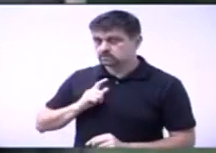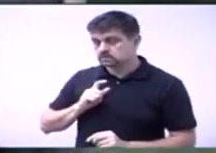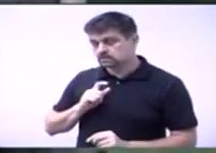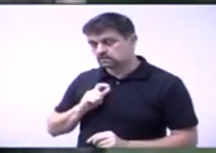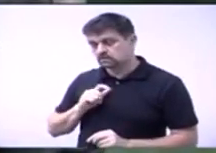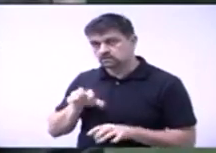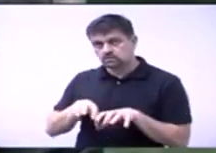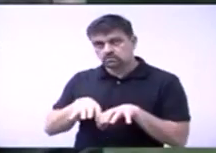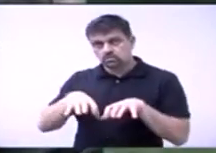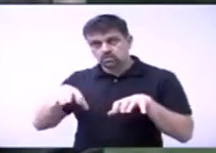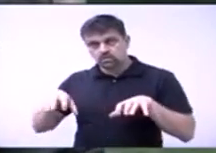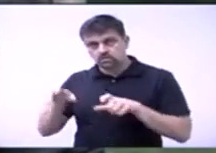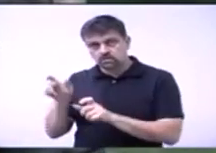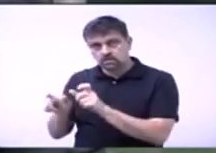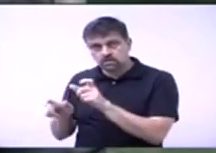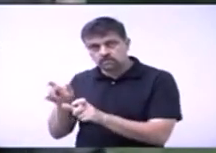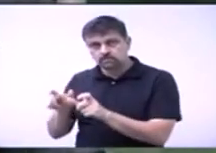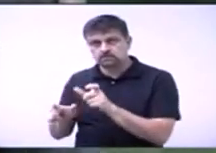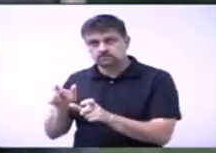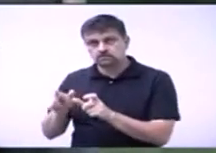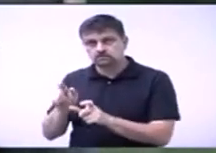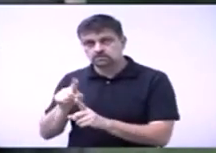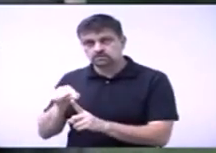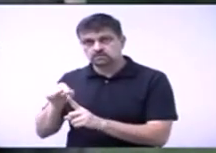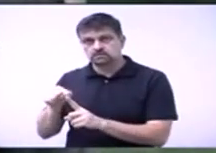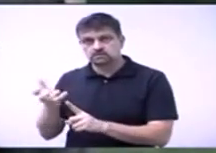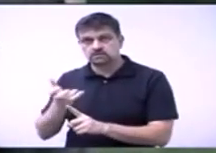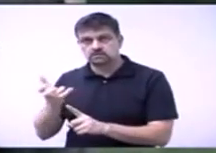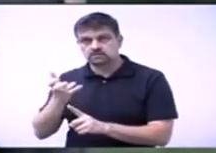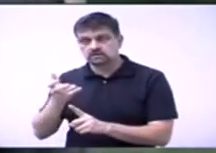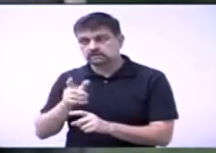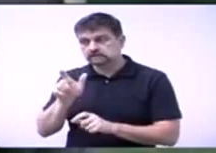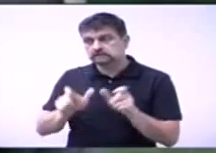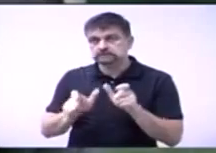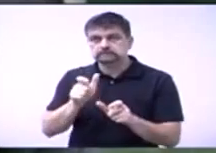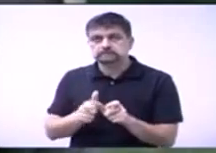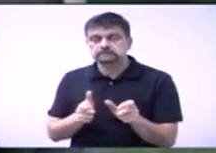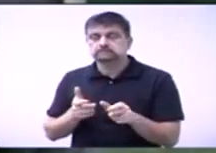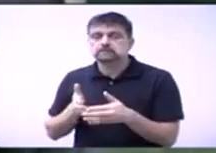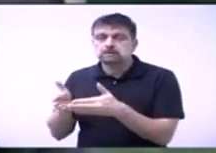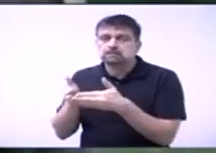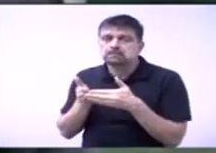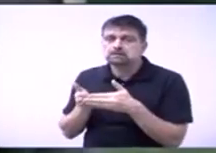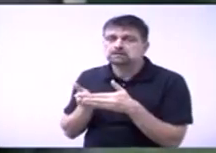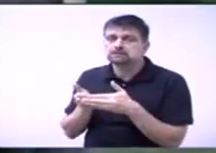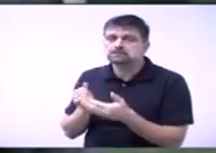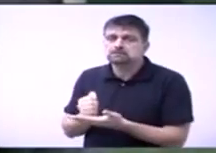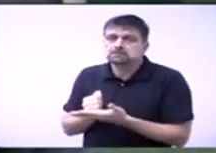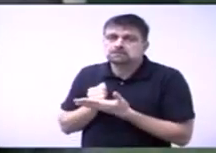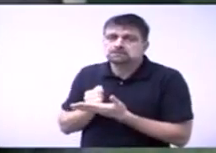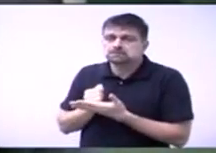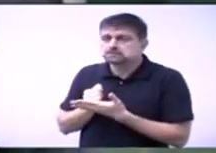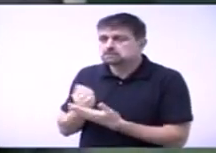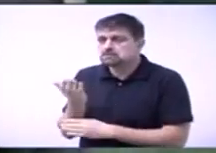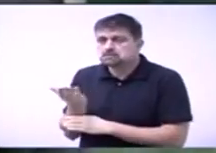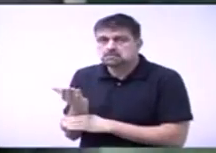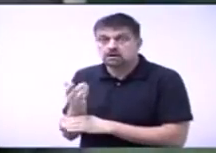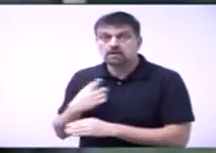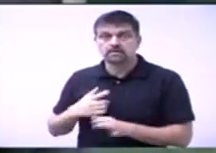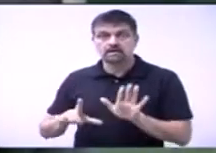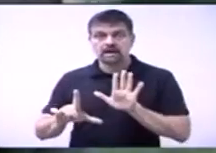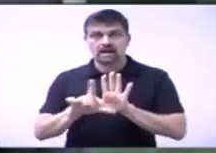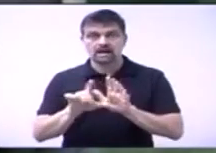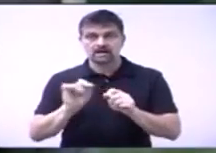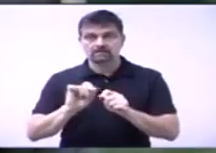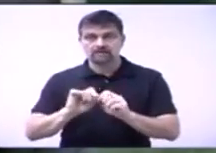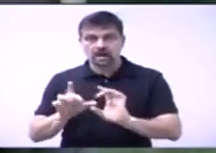quer que as pessoas estejam com o pires na mão. Então, essa lei dará autonomia